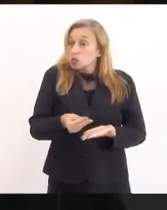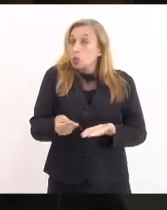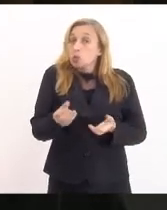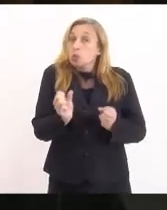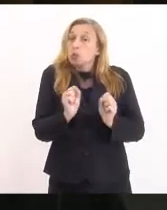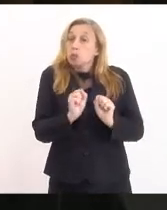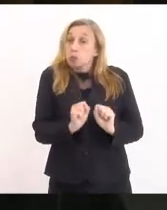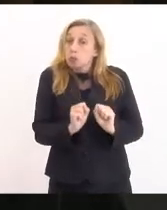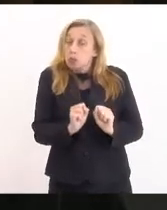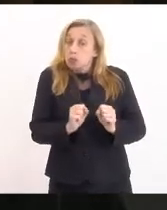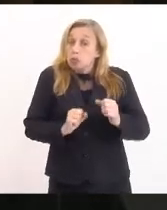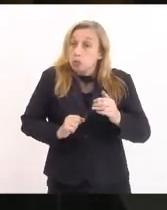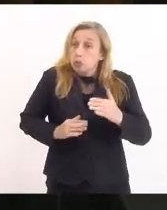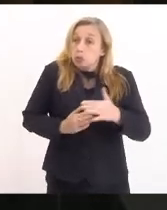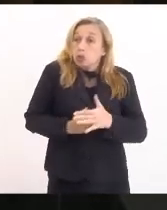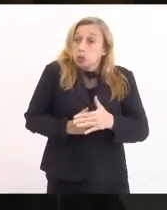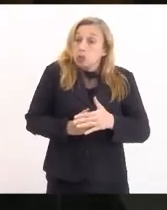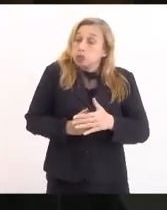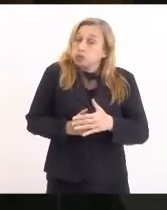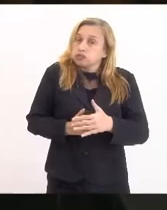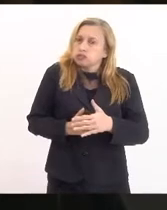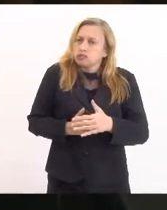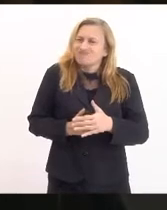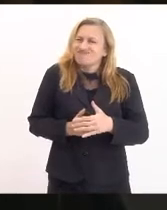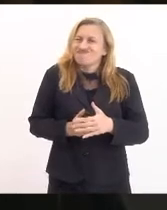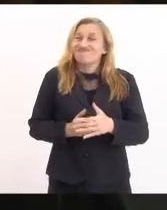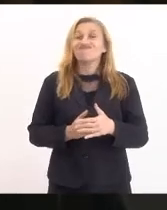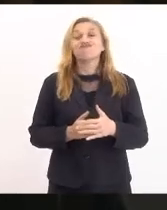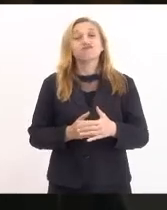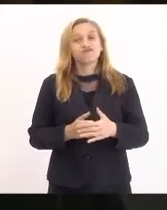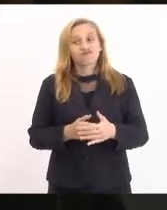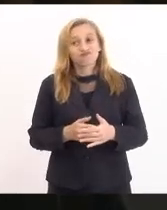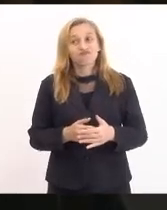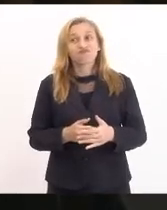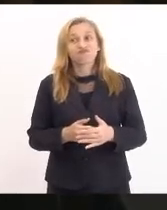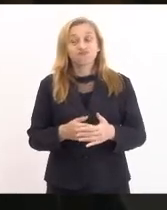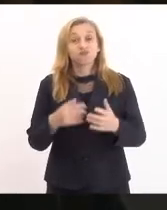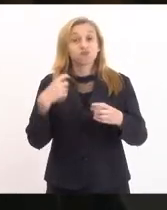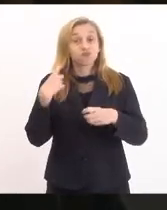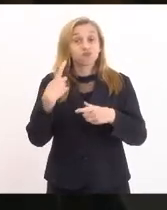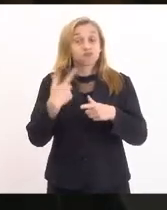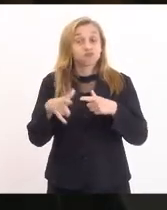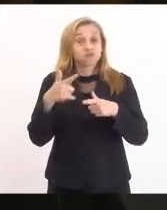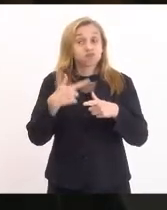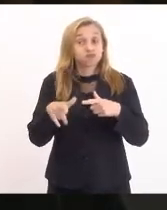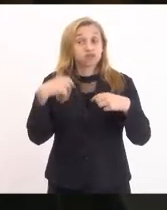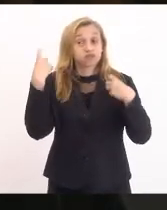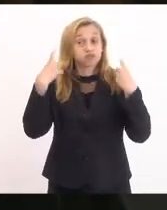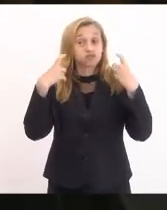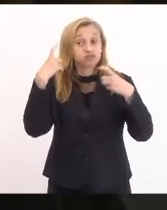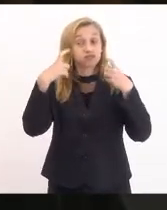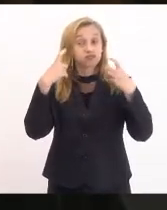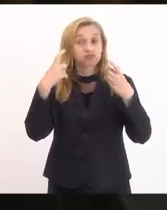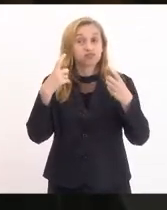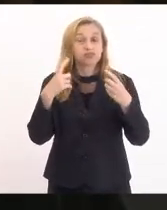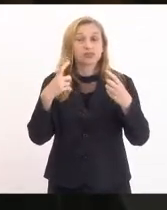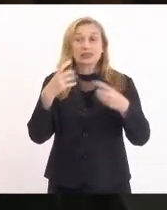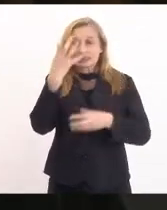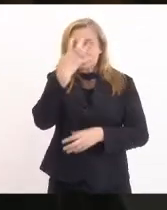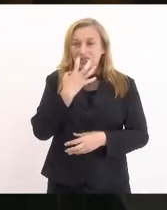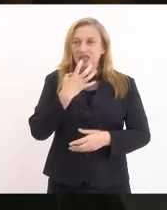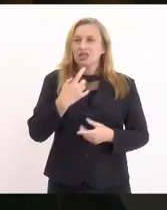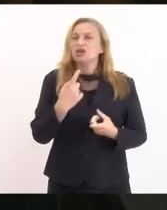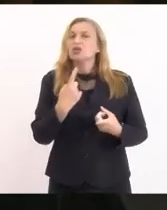vir a ficar truncado, o que seria uma calamidade. E por que que isso influencia aqui?